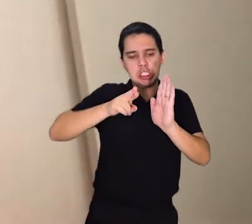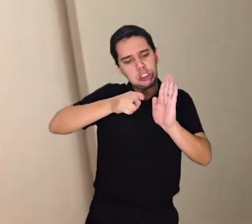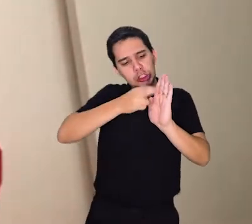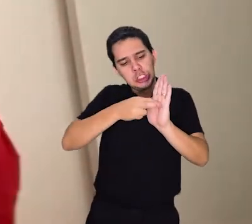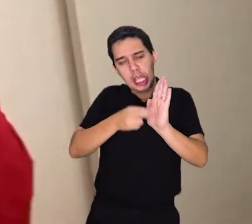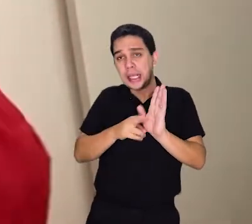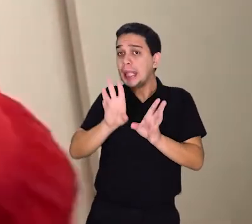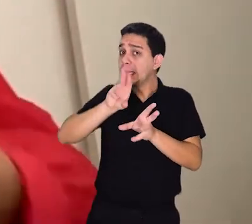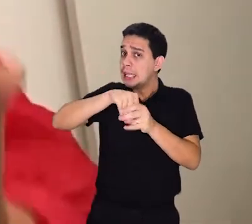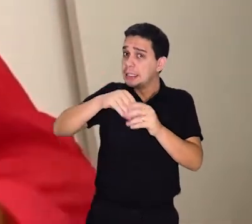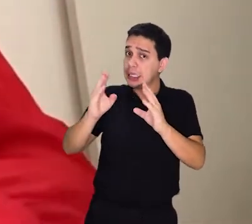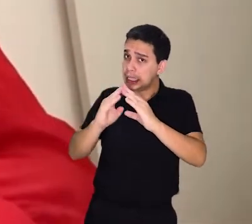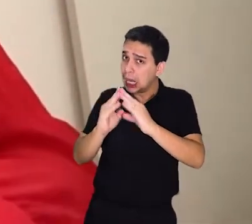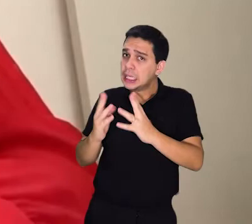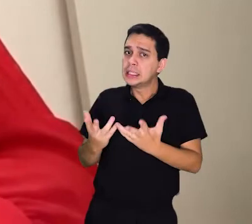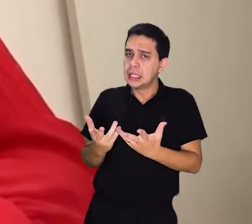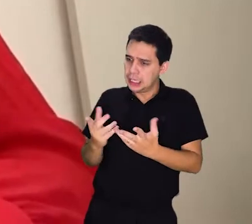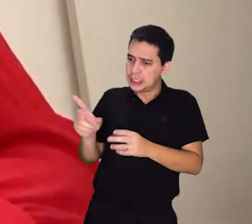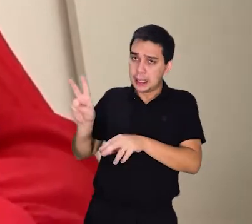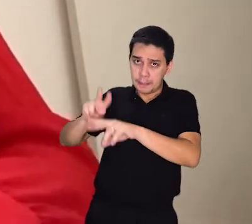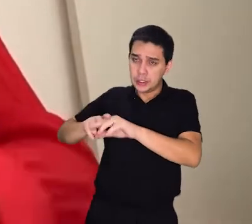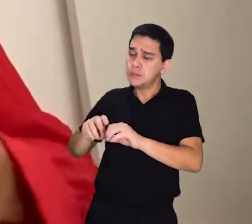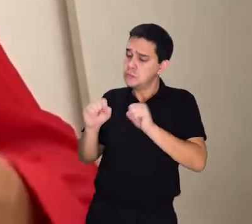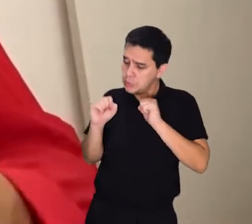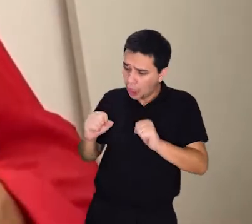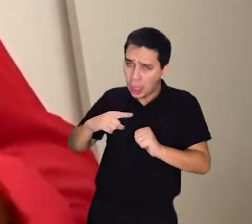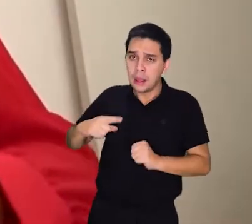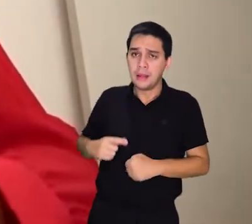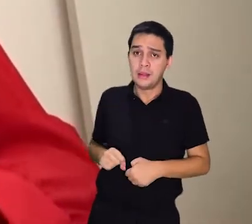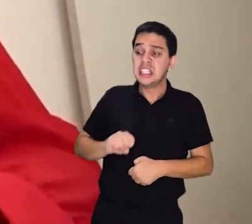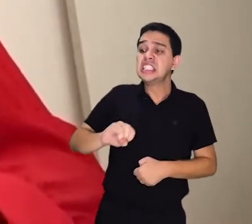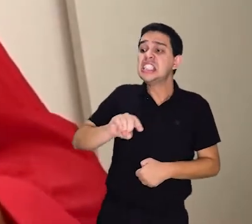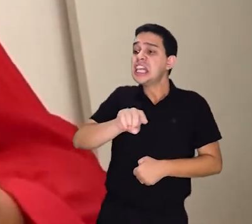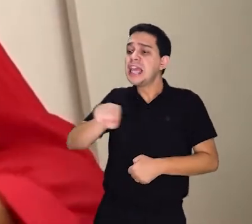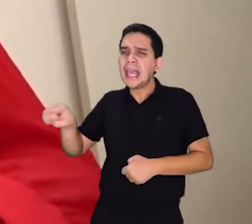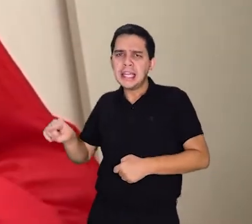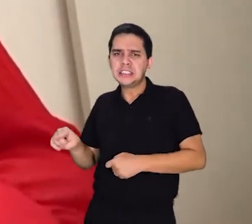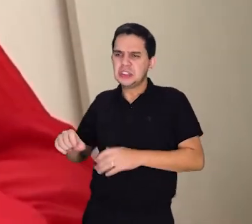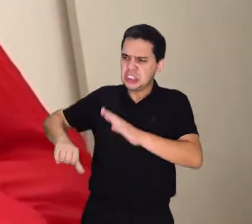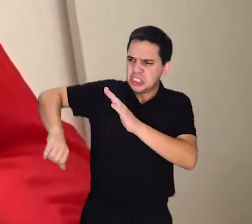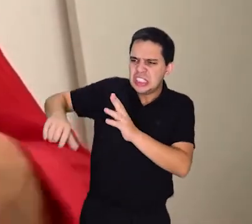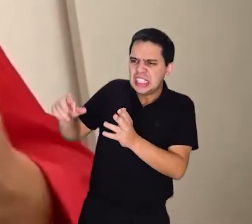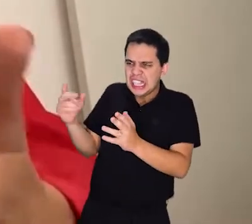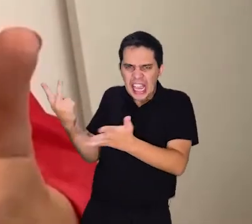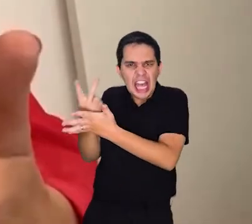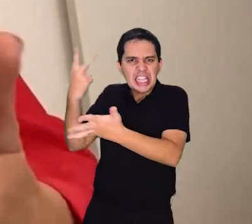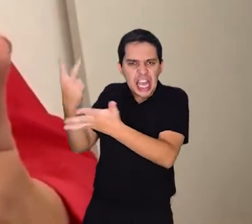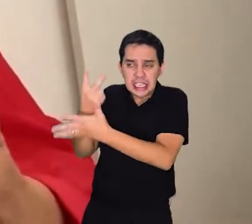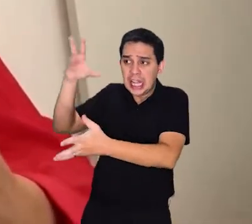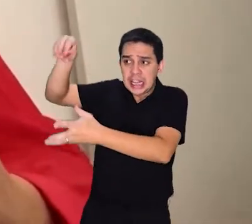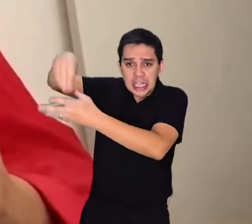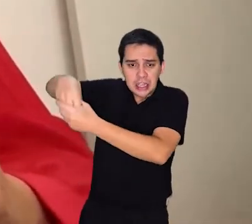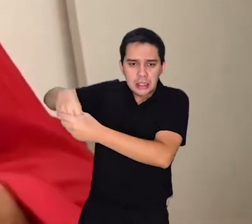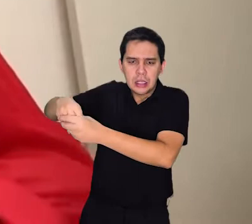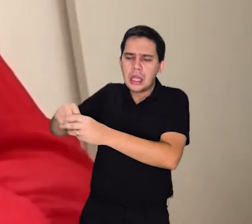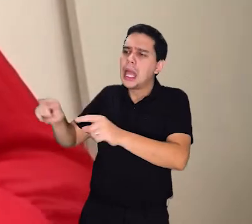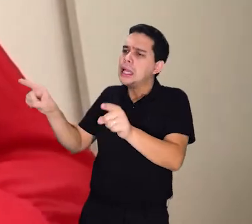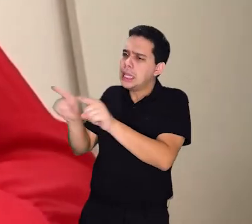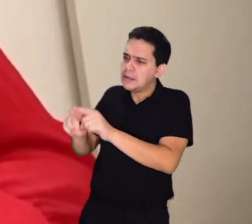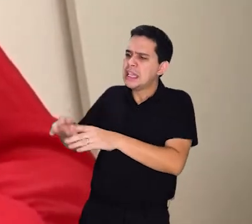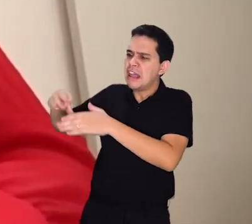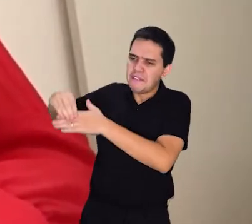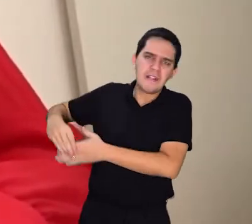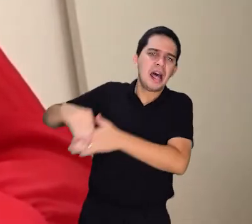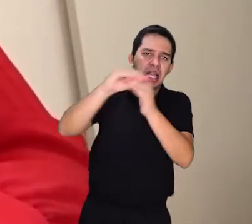desrespeito às normas internas da unidade. E também, se os adolescentes eventualmente praticarem ato infracional lá dentro, eles têm que